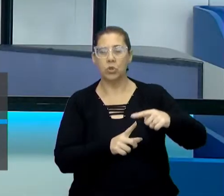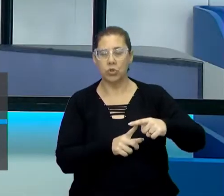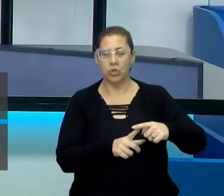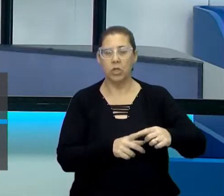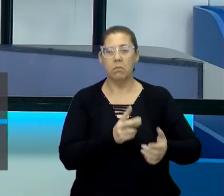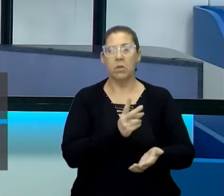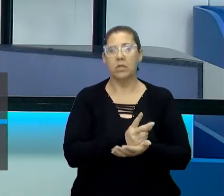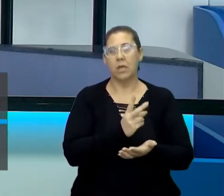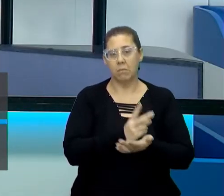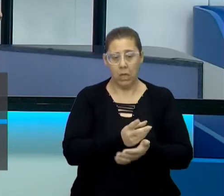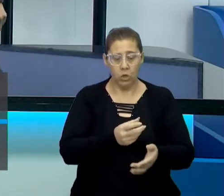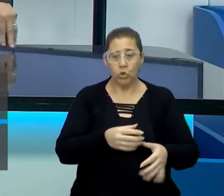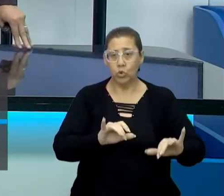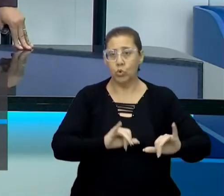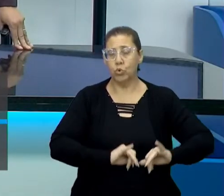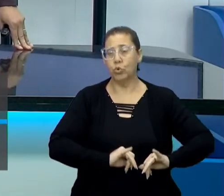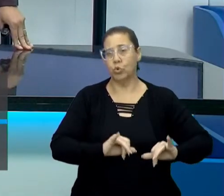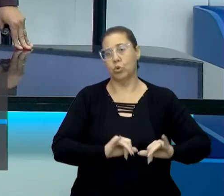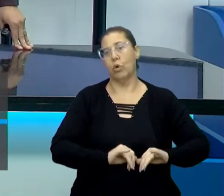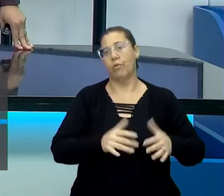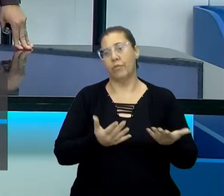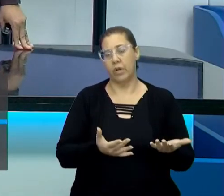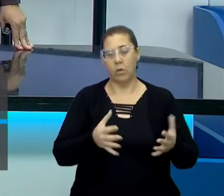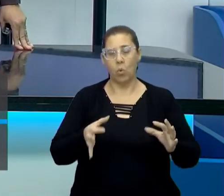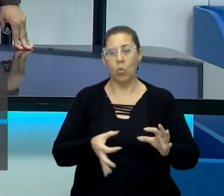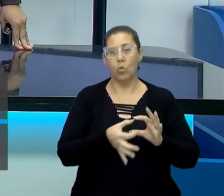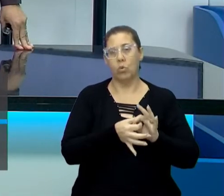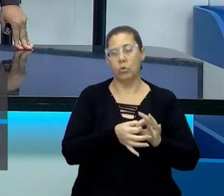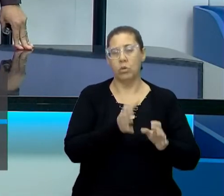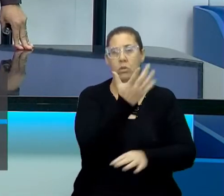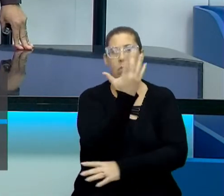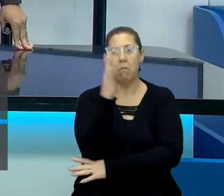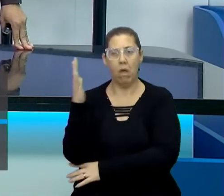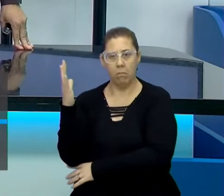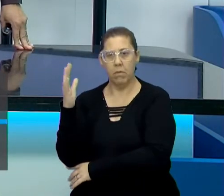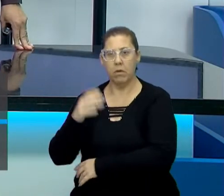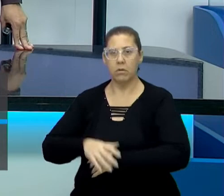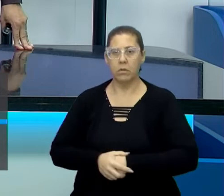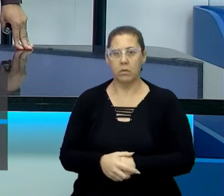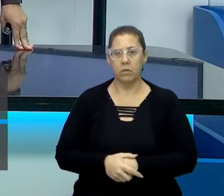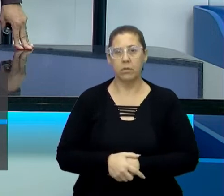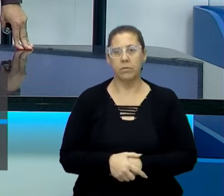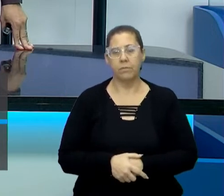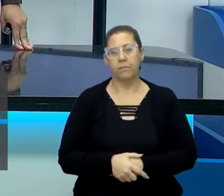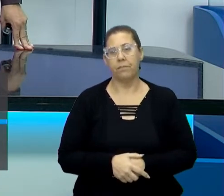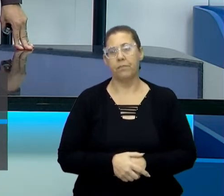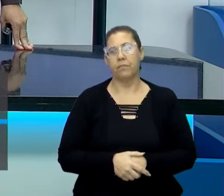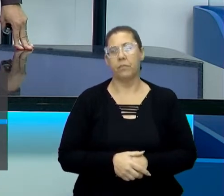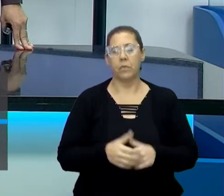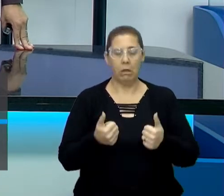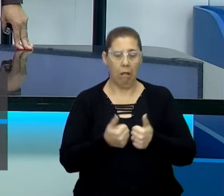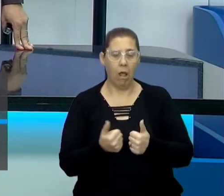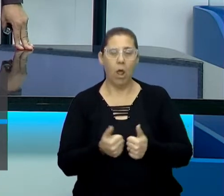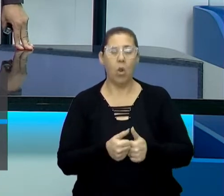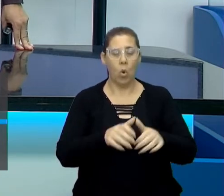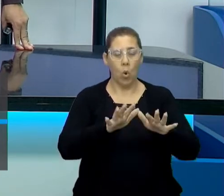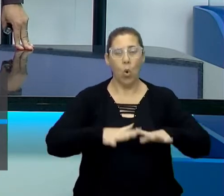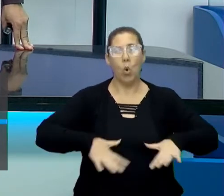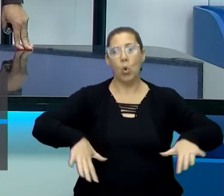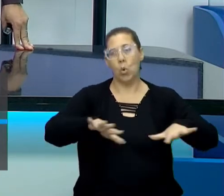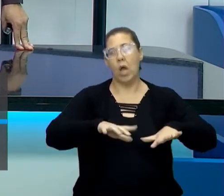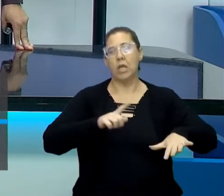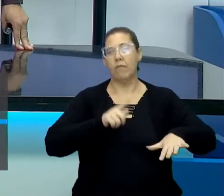sofrendo desses problemas, que são os problemas ligados ao meio ambiente, vivendo perto de aterros sanitários, lixões,